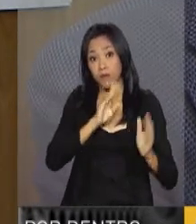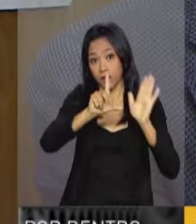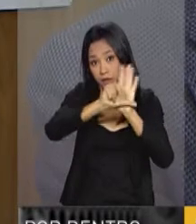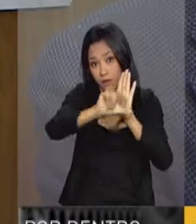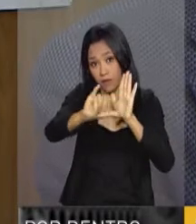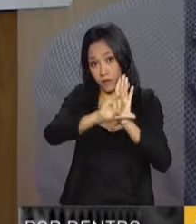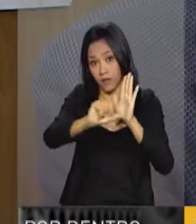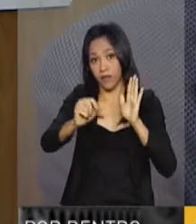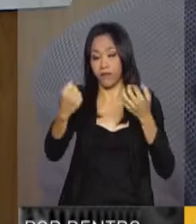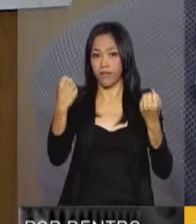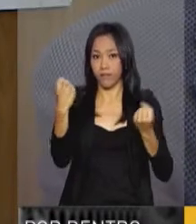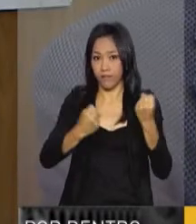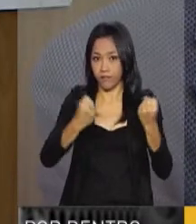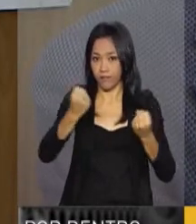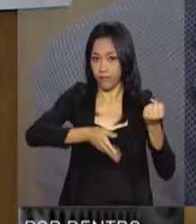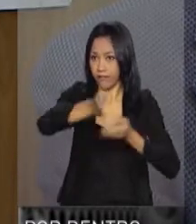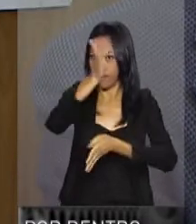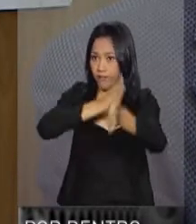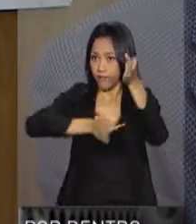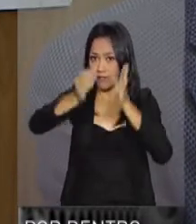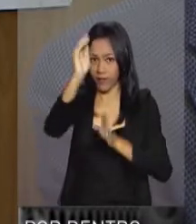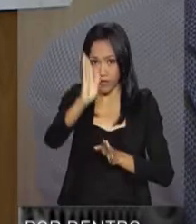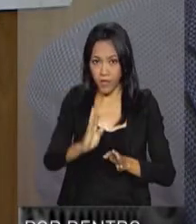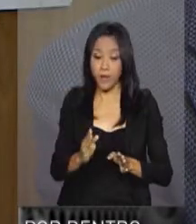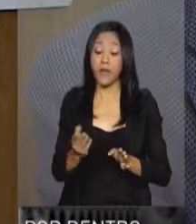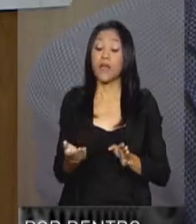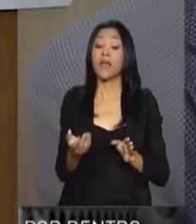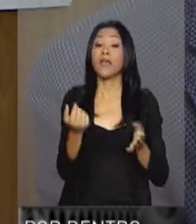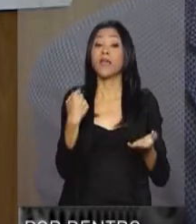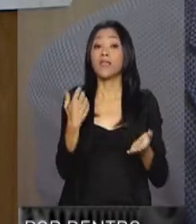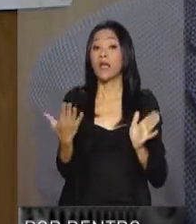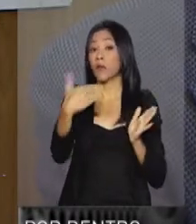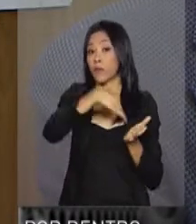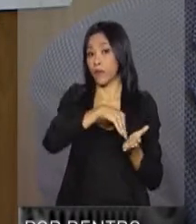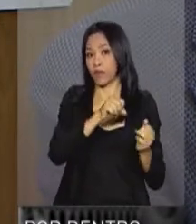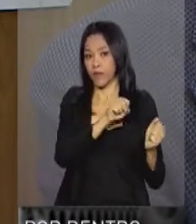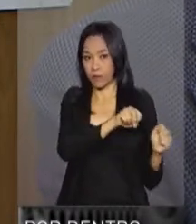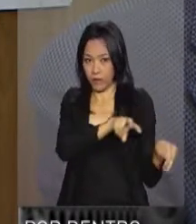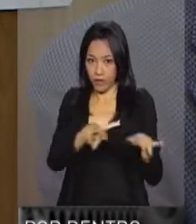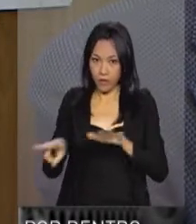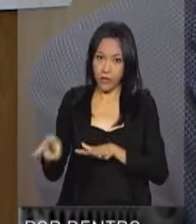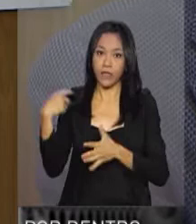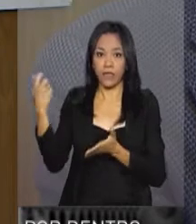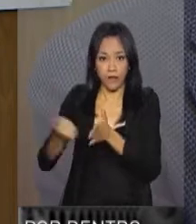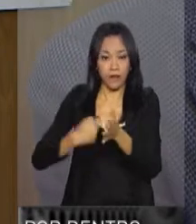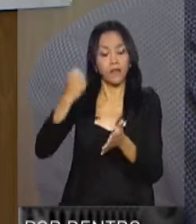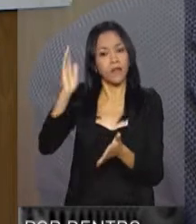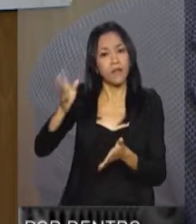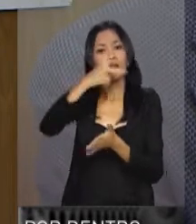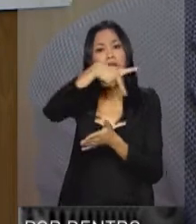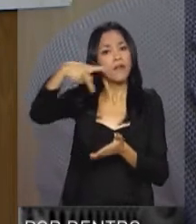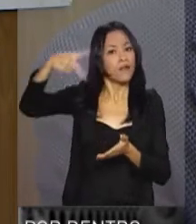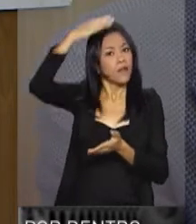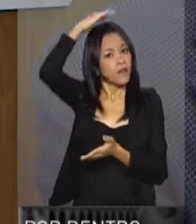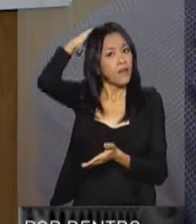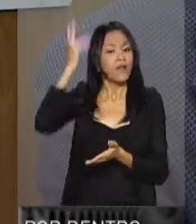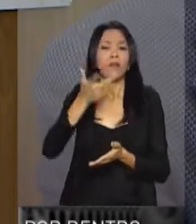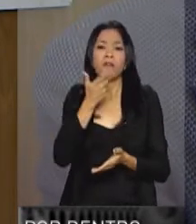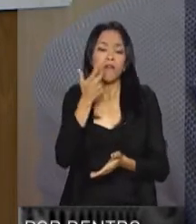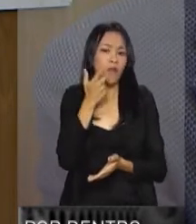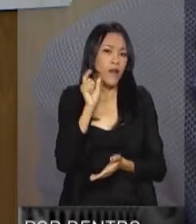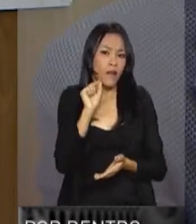brasileiro e esta alteração que foi realizada na última semana e sancionada pelo presidente michel temer ela visa justamente que